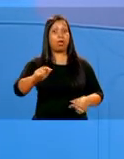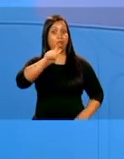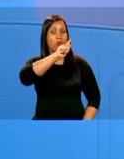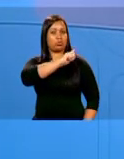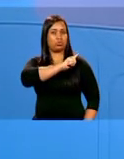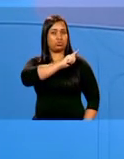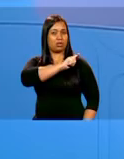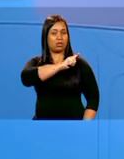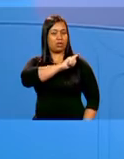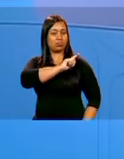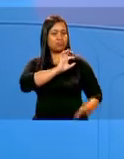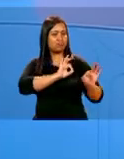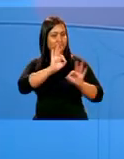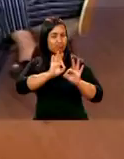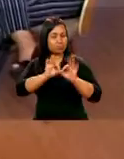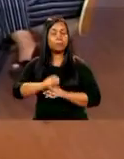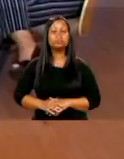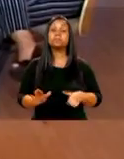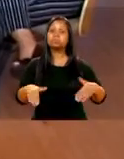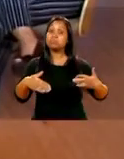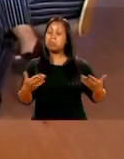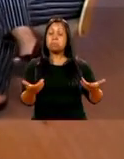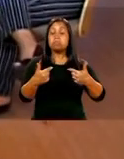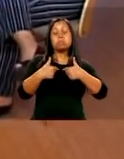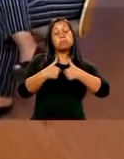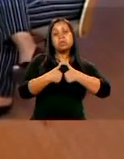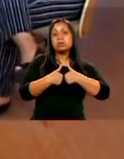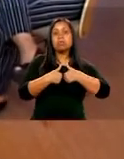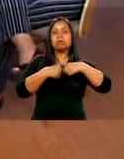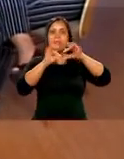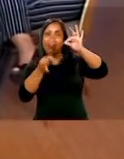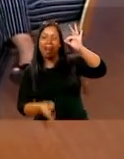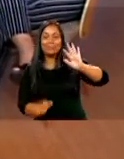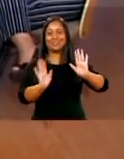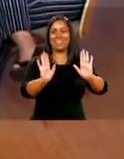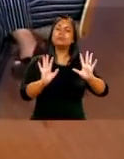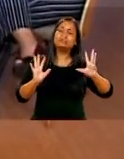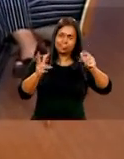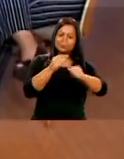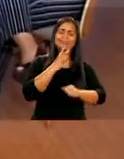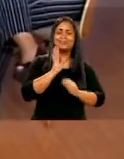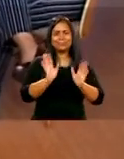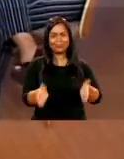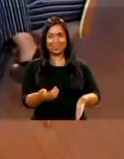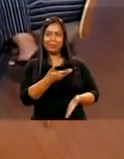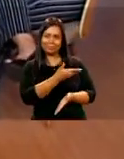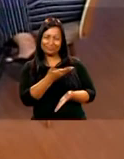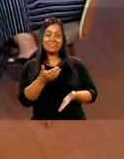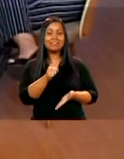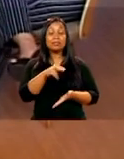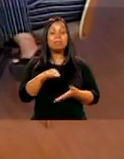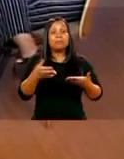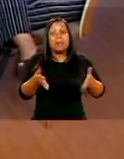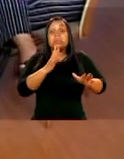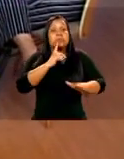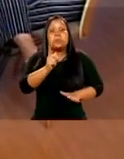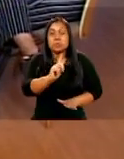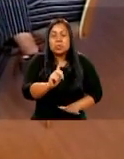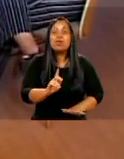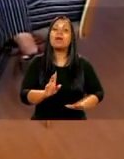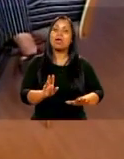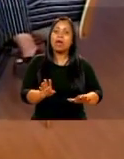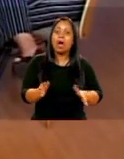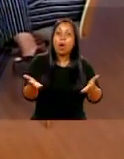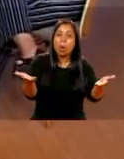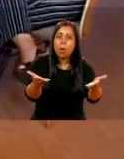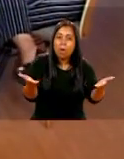gerente administrativo. Então, eu nem vou me prolongar mais. Acho que todo mundo conhece um pouco da ACD, mas para quem não conhece, para